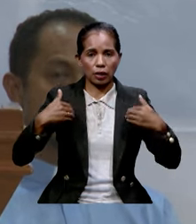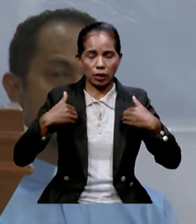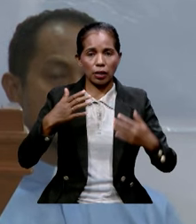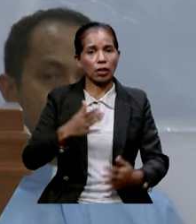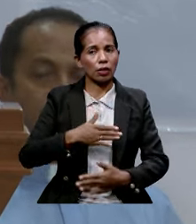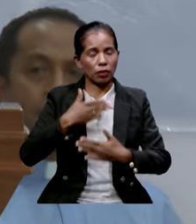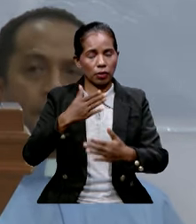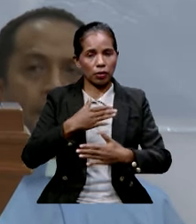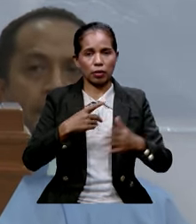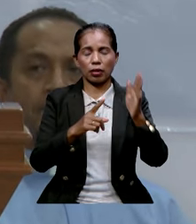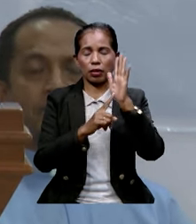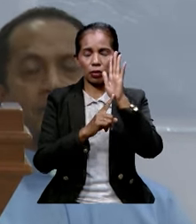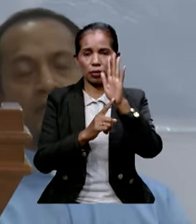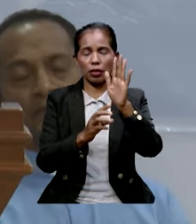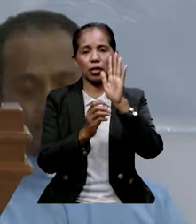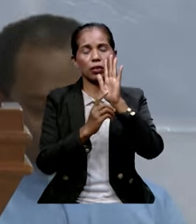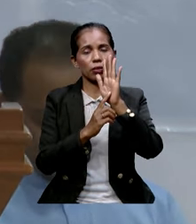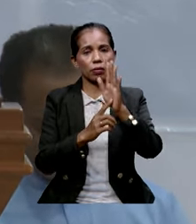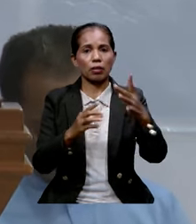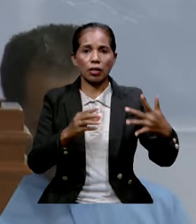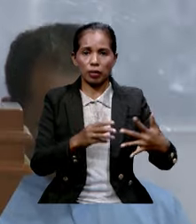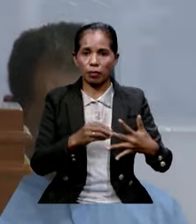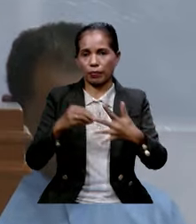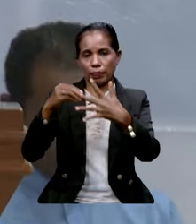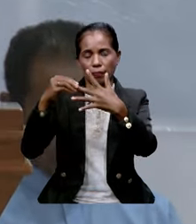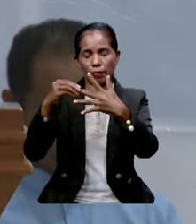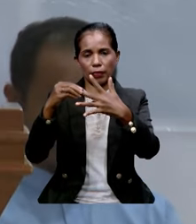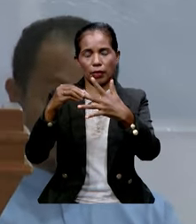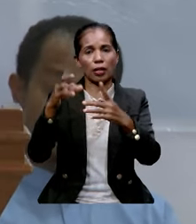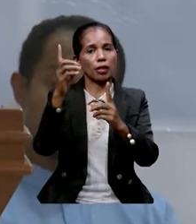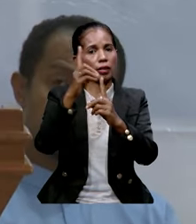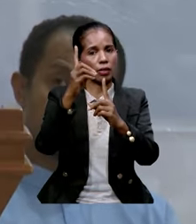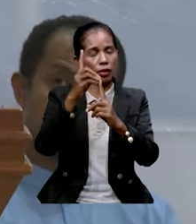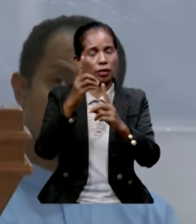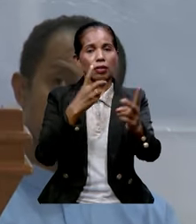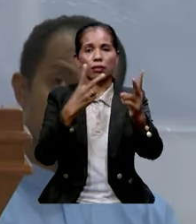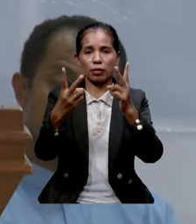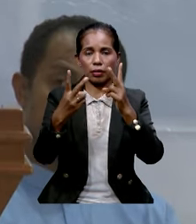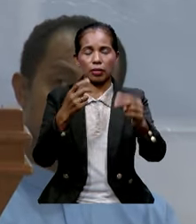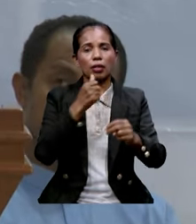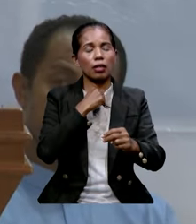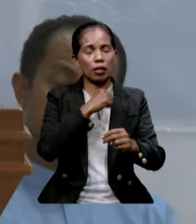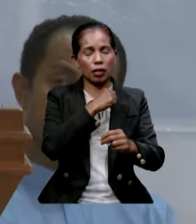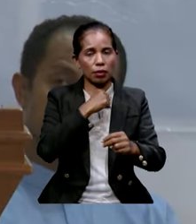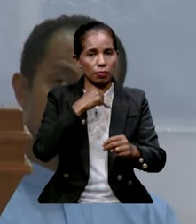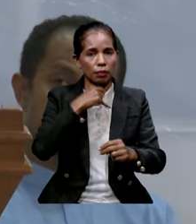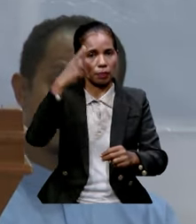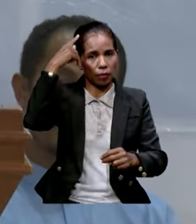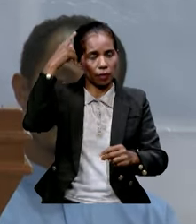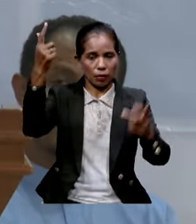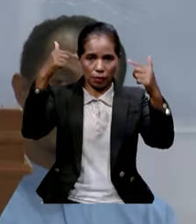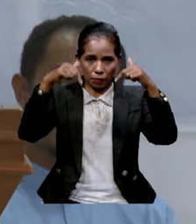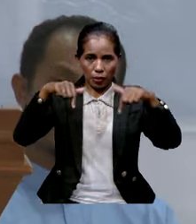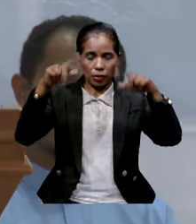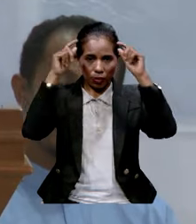elevada honra de anunciar oficialmente a data da visita apostólica de Sua Santidade, o